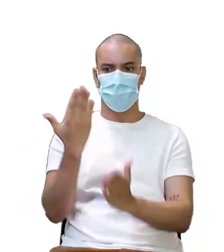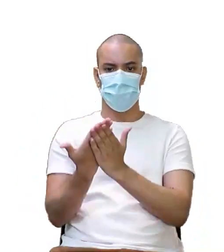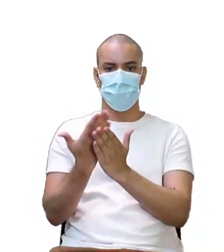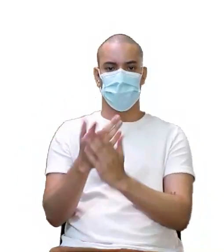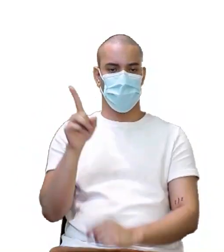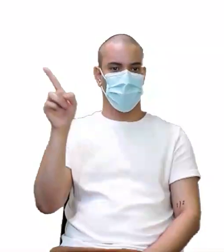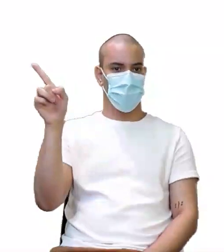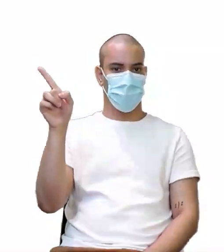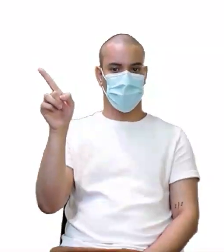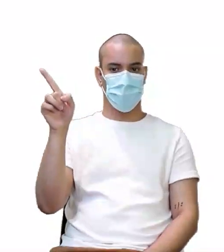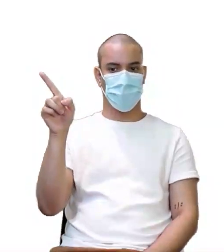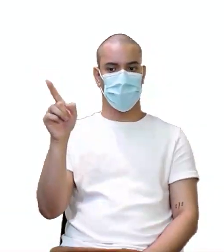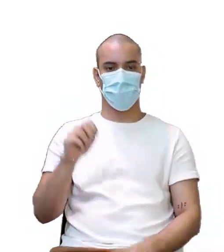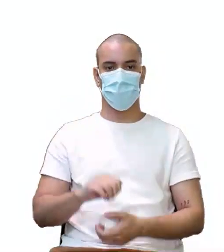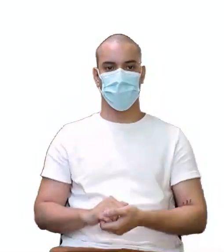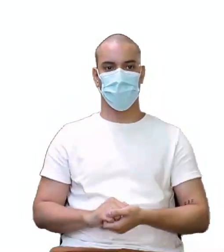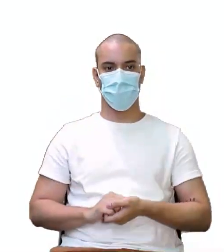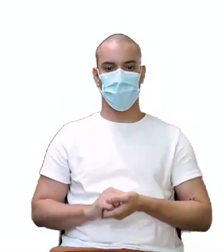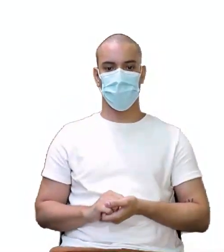estudar ecologia?